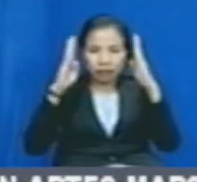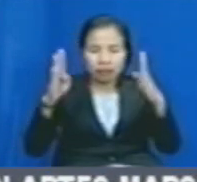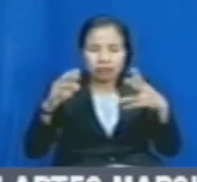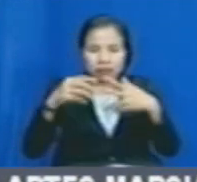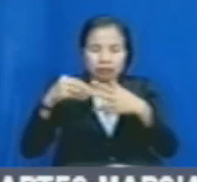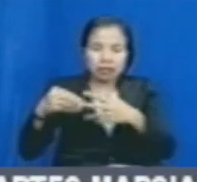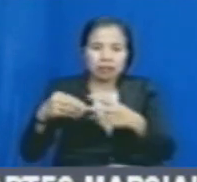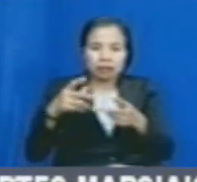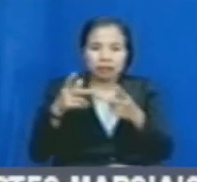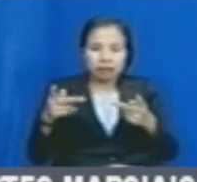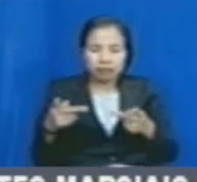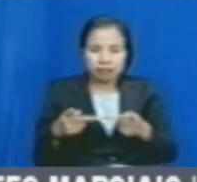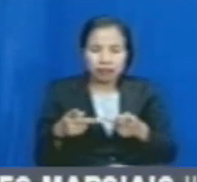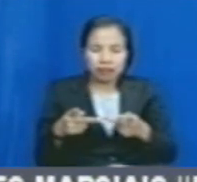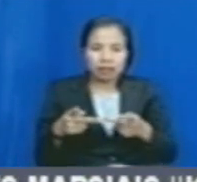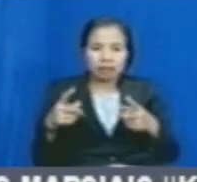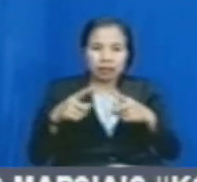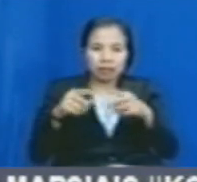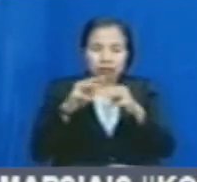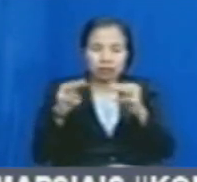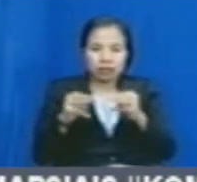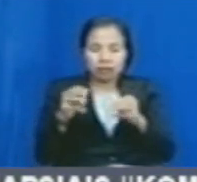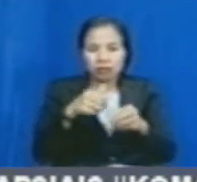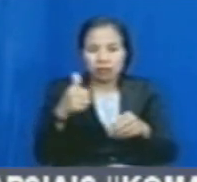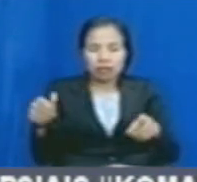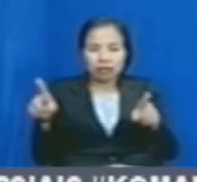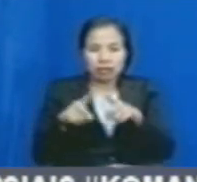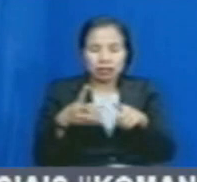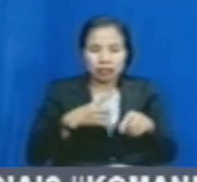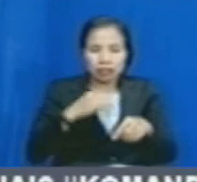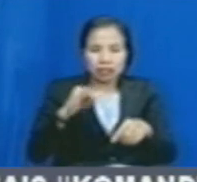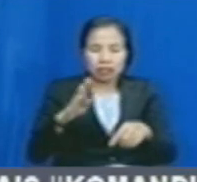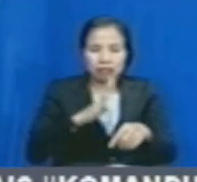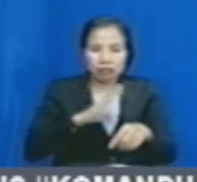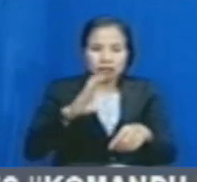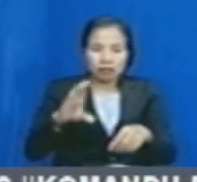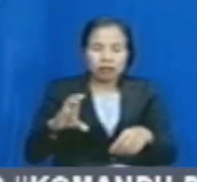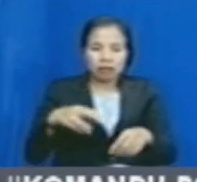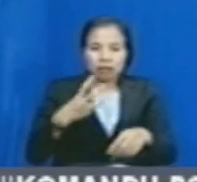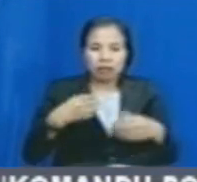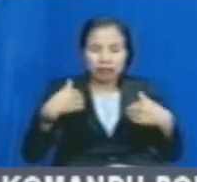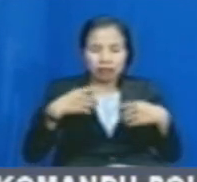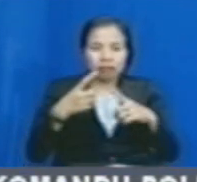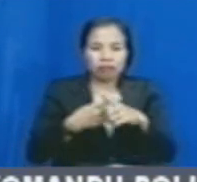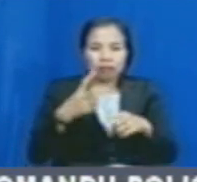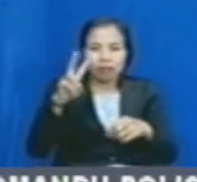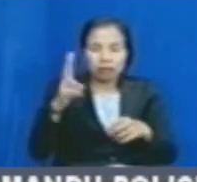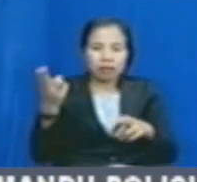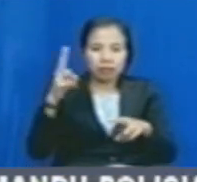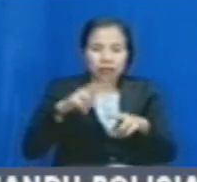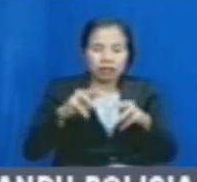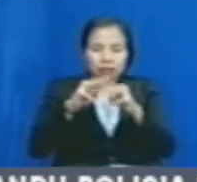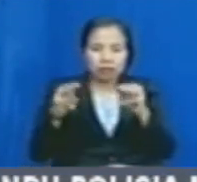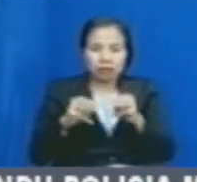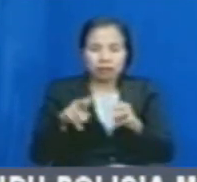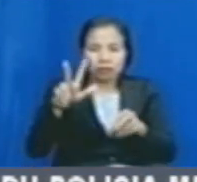área tarjeto agora, da Dagune, Balet, ia, município Balu, Hanesan, Dili, ou baucau, a mim foi nia Fulan Ruane, aumenta fali, município Tolu, Maca